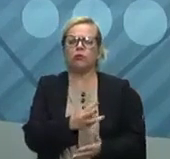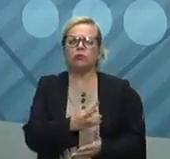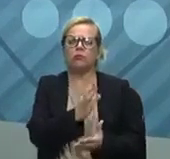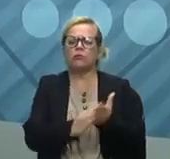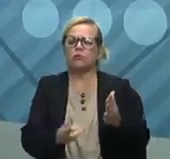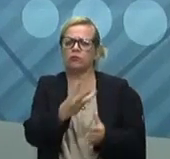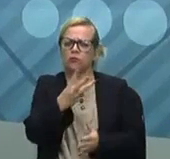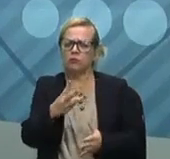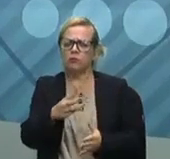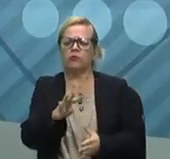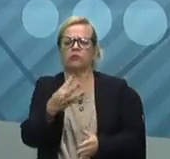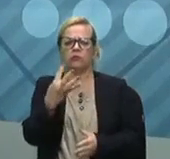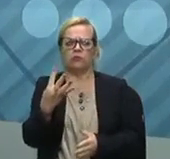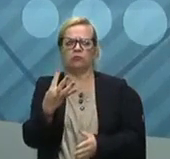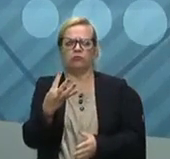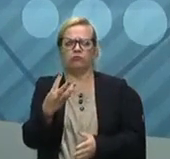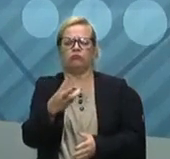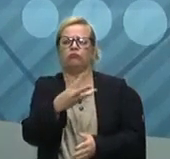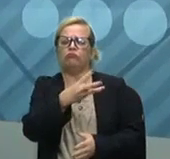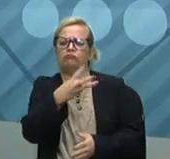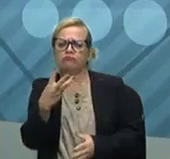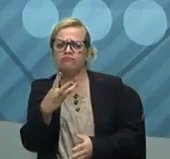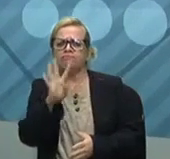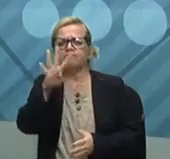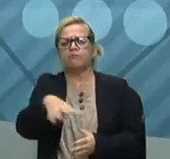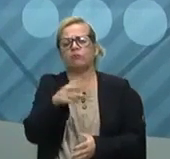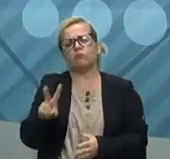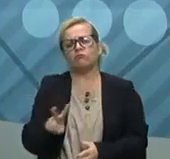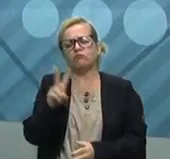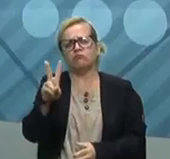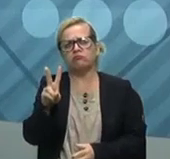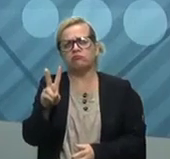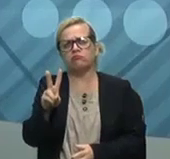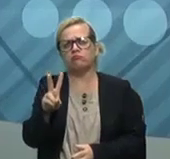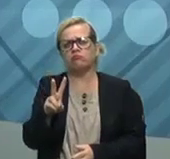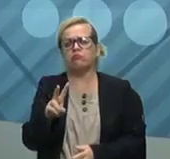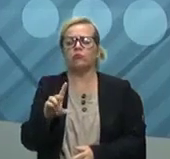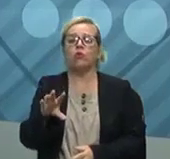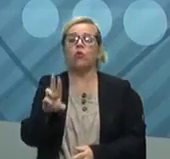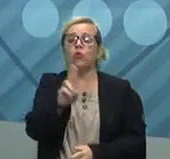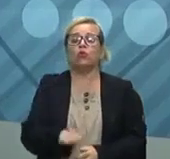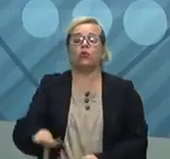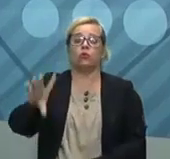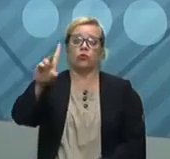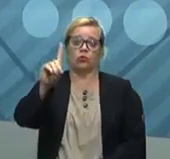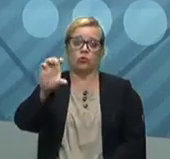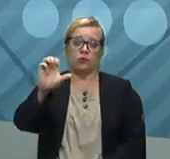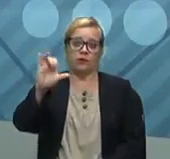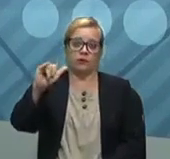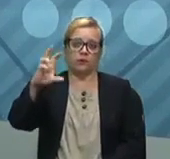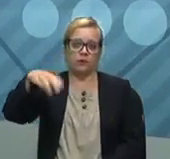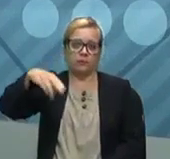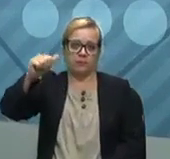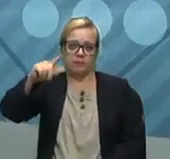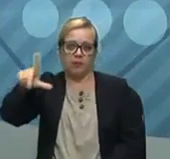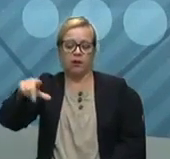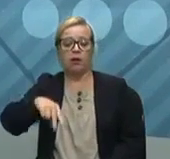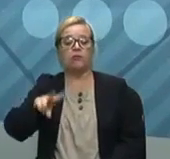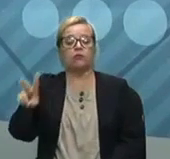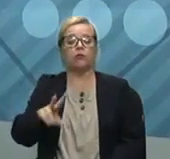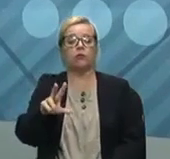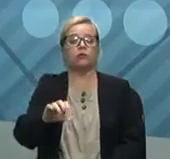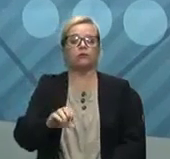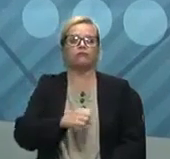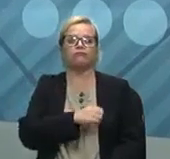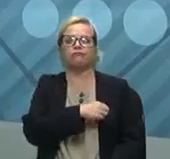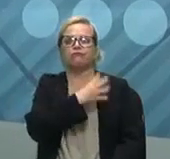aula 4. Na aula 3, a tabela com valores decimais, e na aula 4, essa com valores